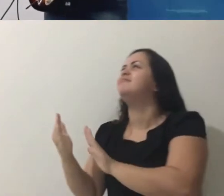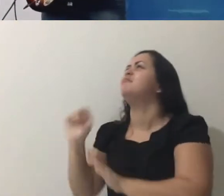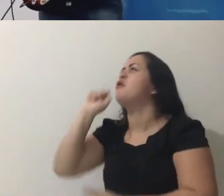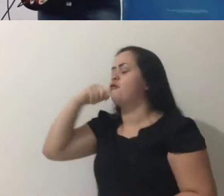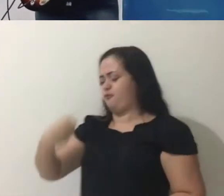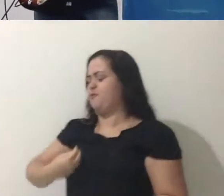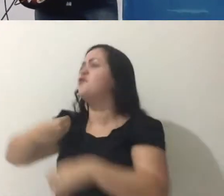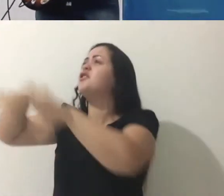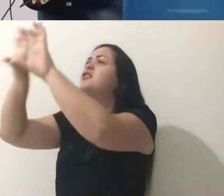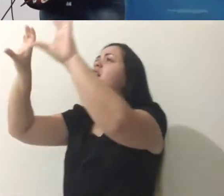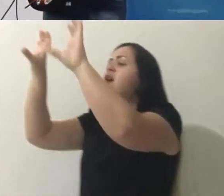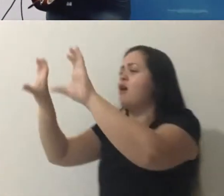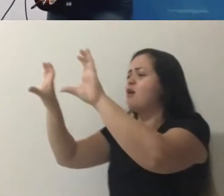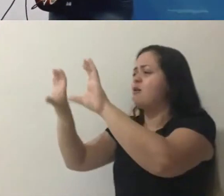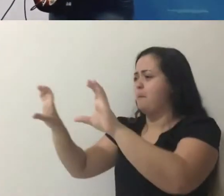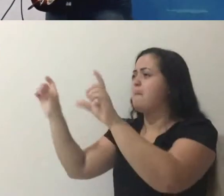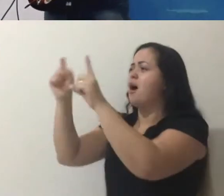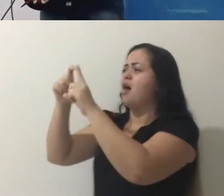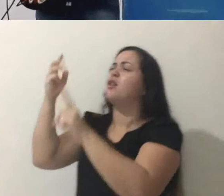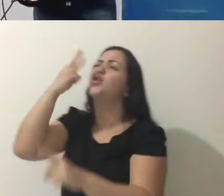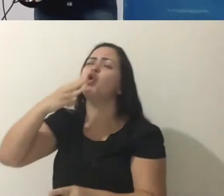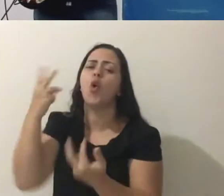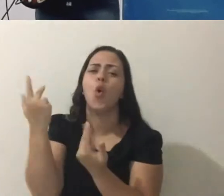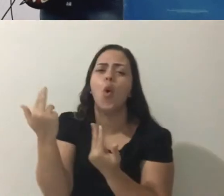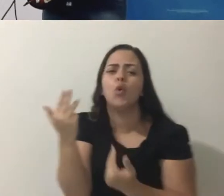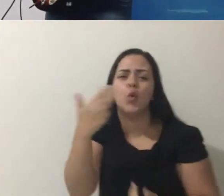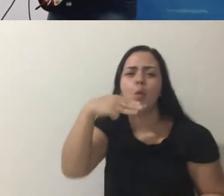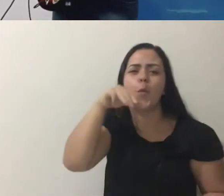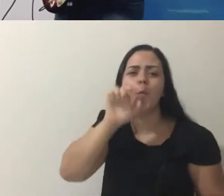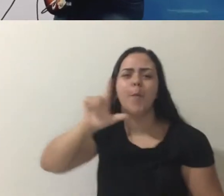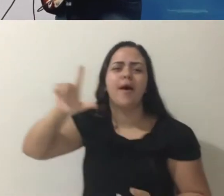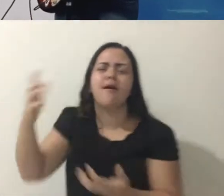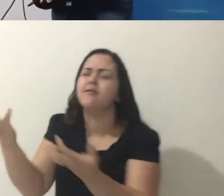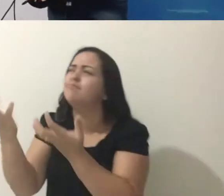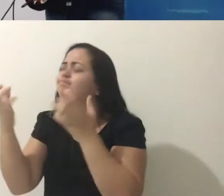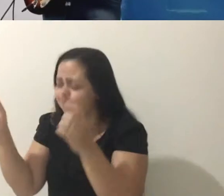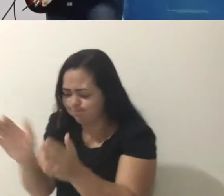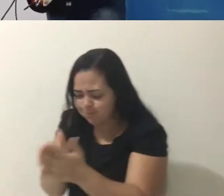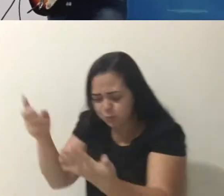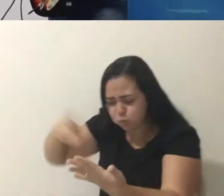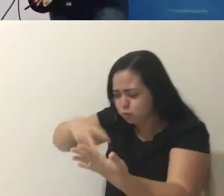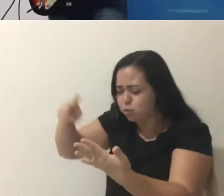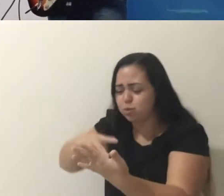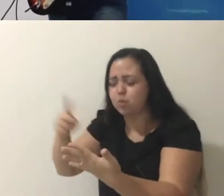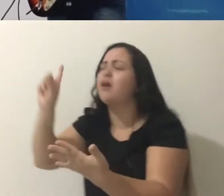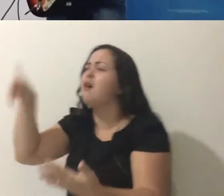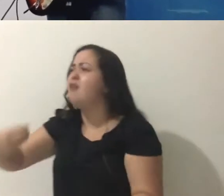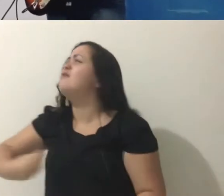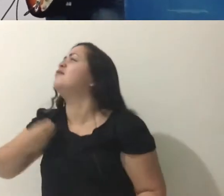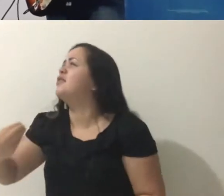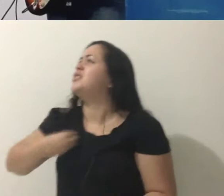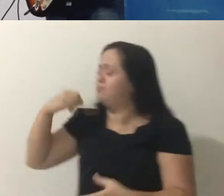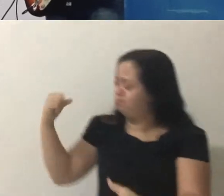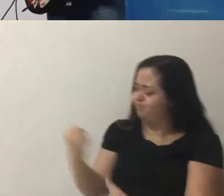pão vivo que desce do céu, a palavra mais doce que o mel, é o teu rio de vida que me